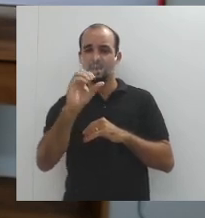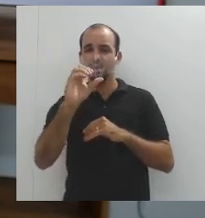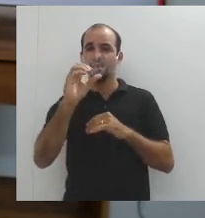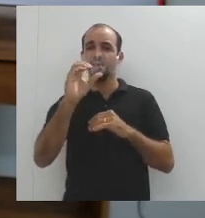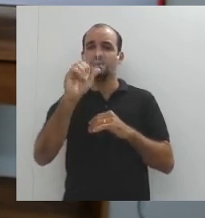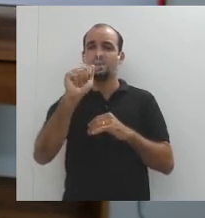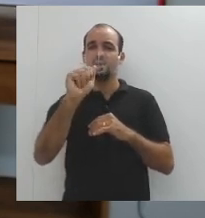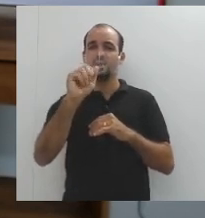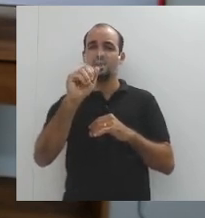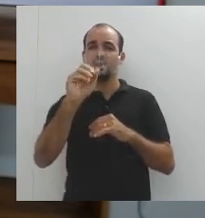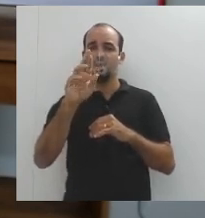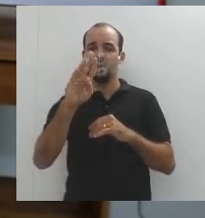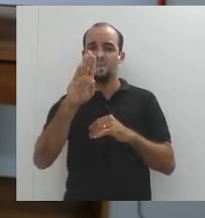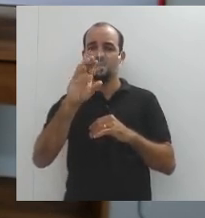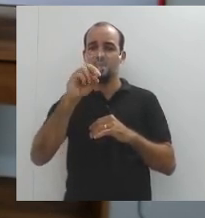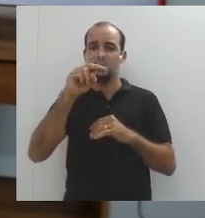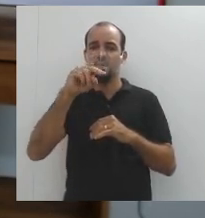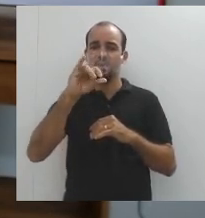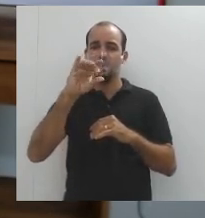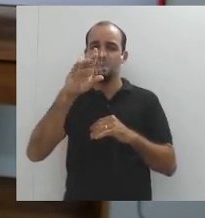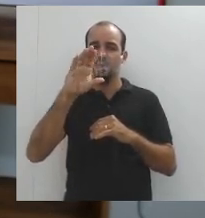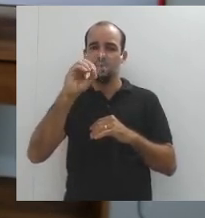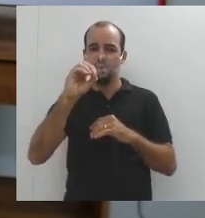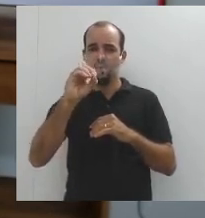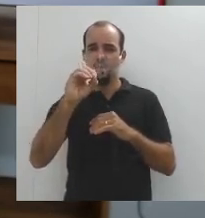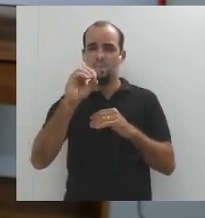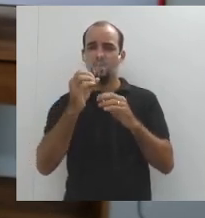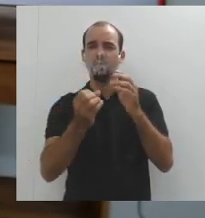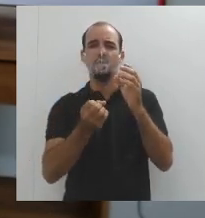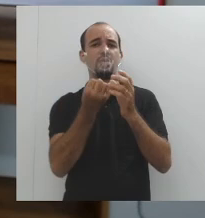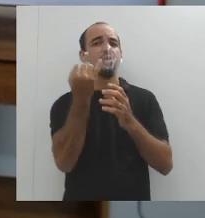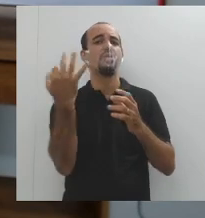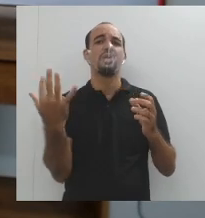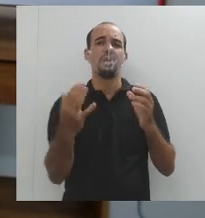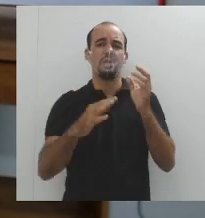que eu tenho que ter de CO2 nas